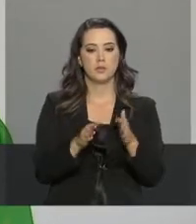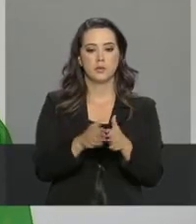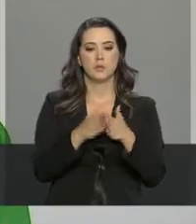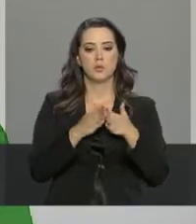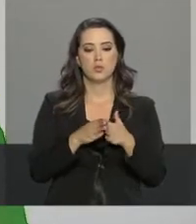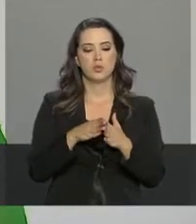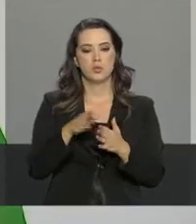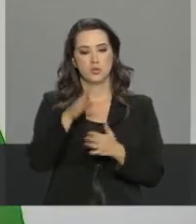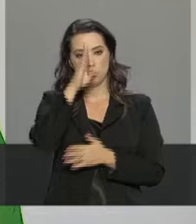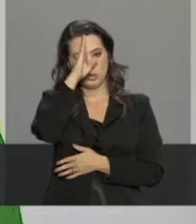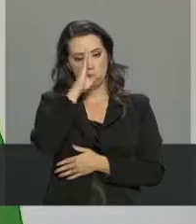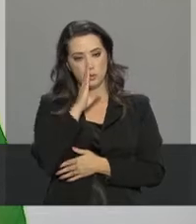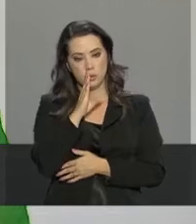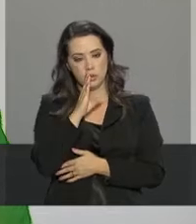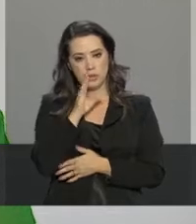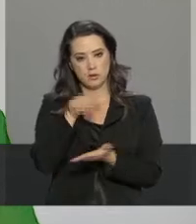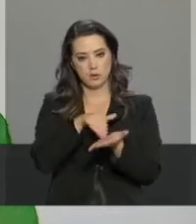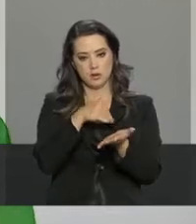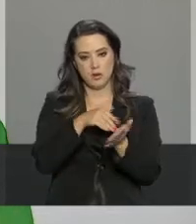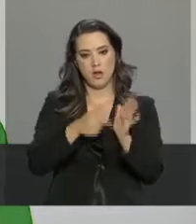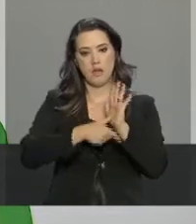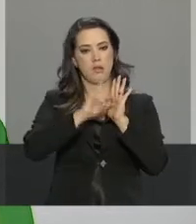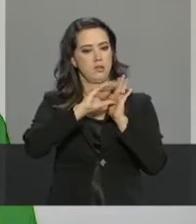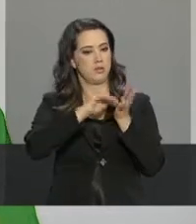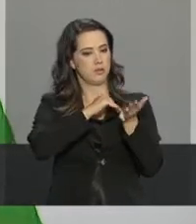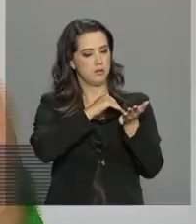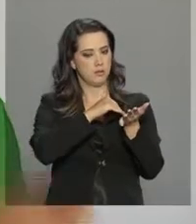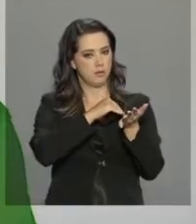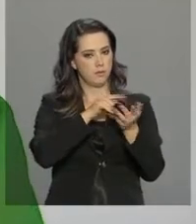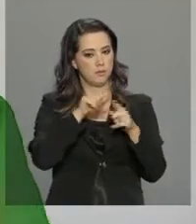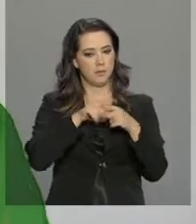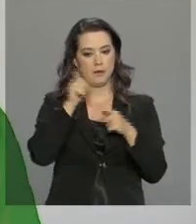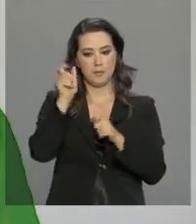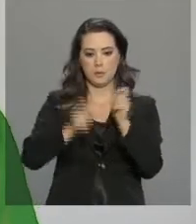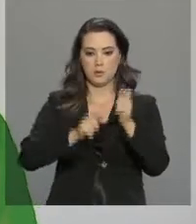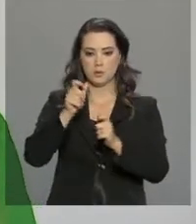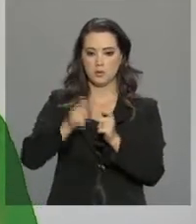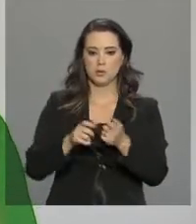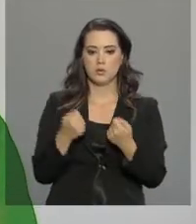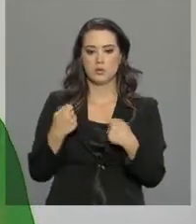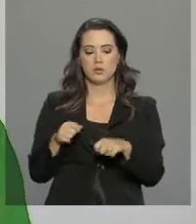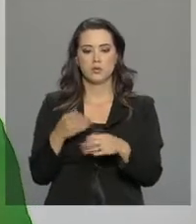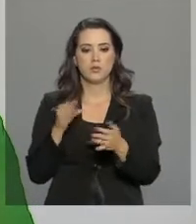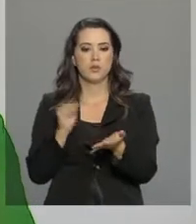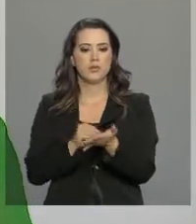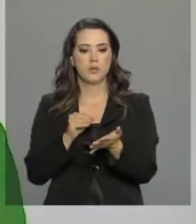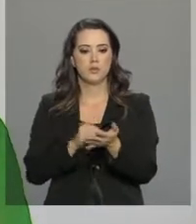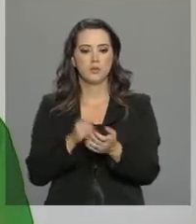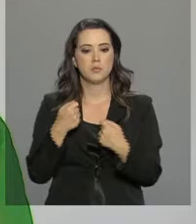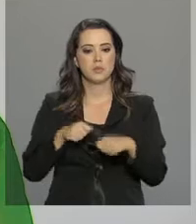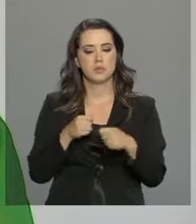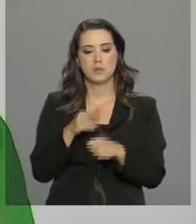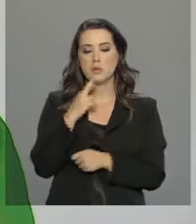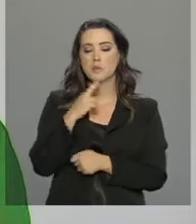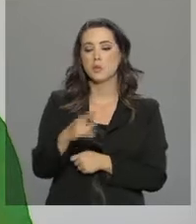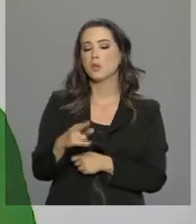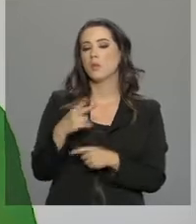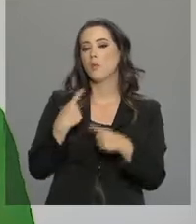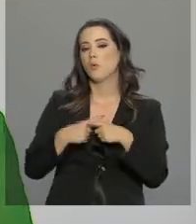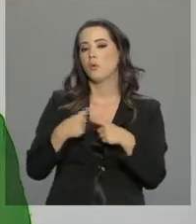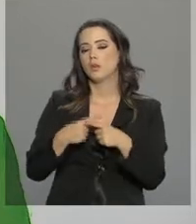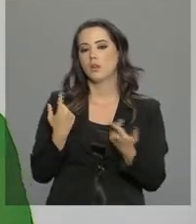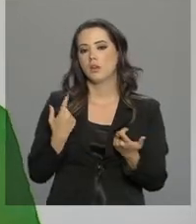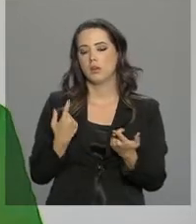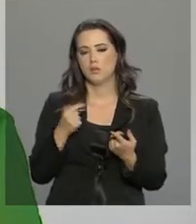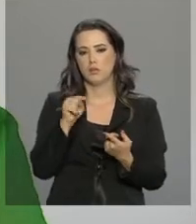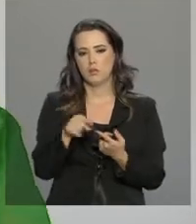de isenção da taxa teve que ser feita antes da inscrição e quem estava isento e faltou teve que justificar a ausência para